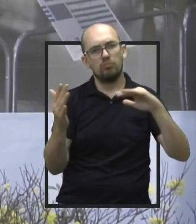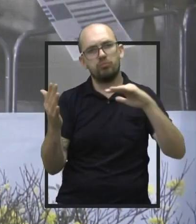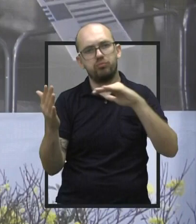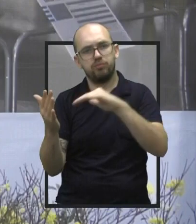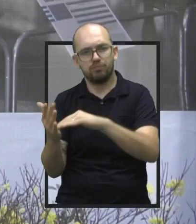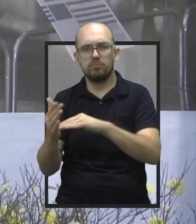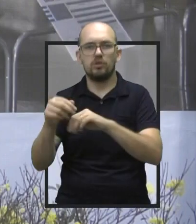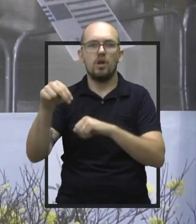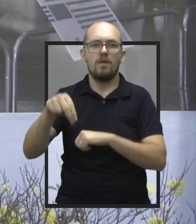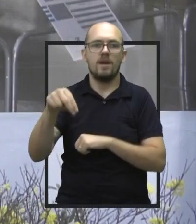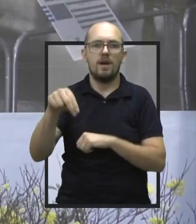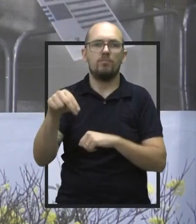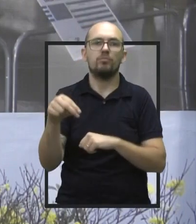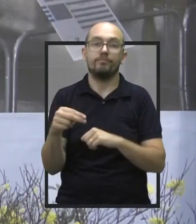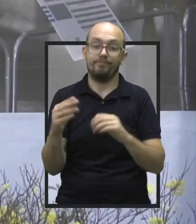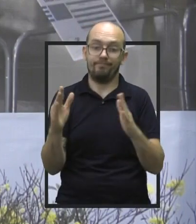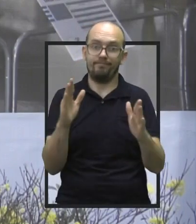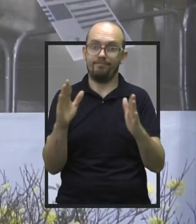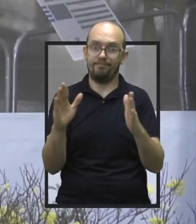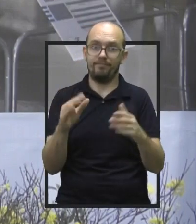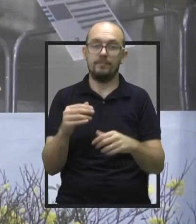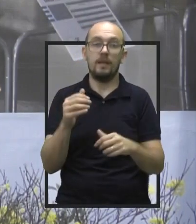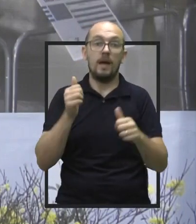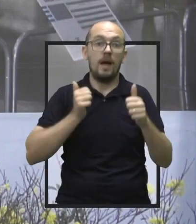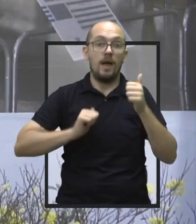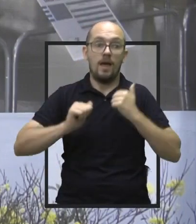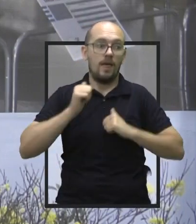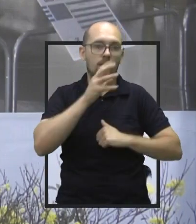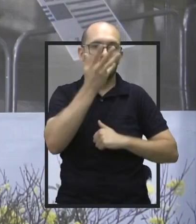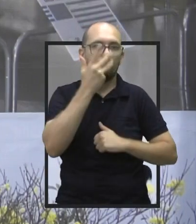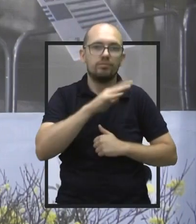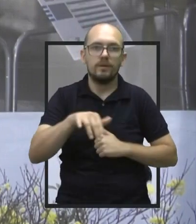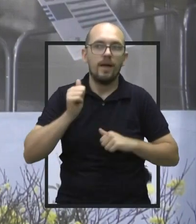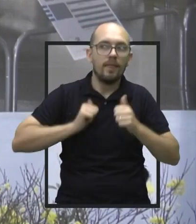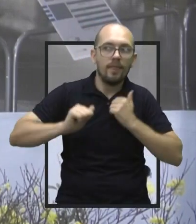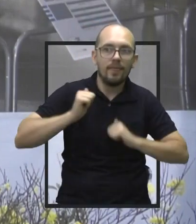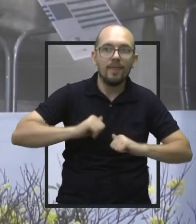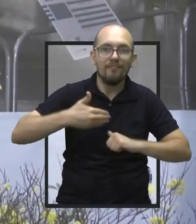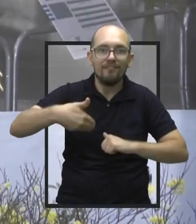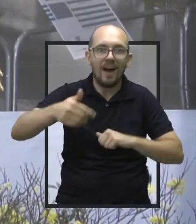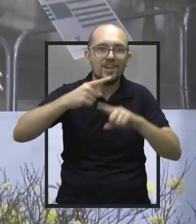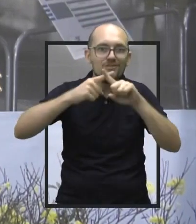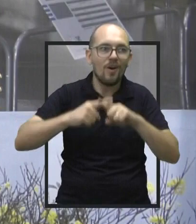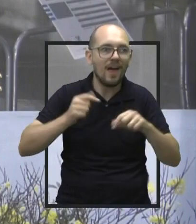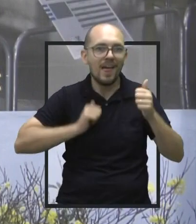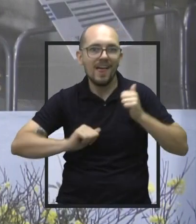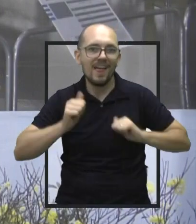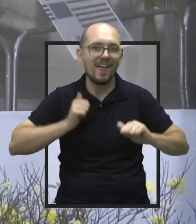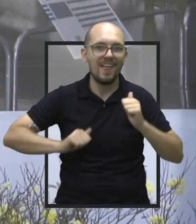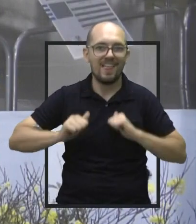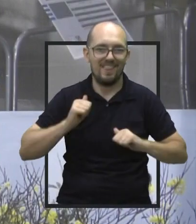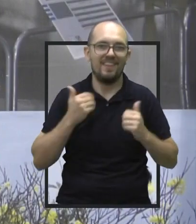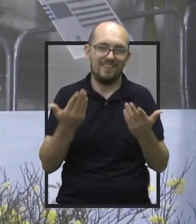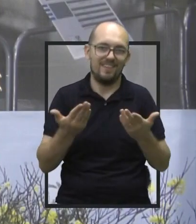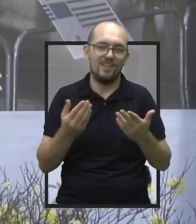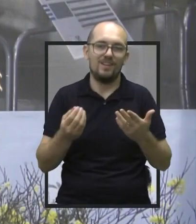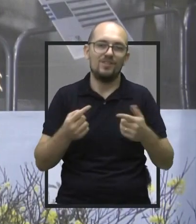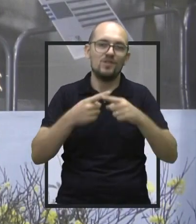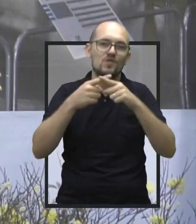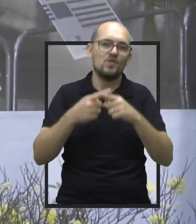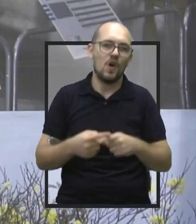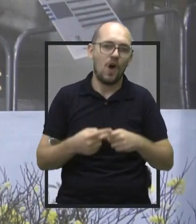novembro. E as crianças esperam o ano inteiro, ansiosas, para participarem, né, dos Jogos da Primavera